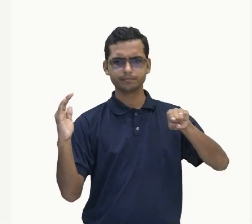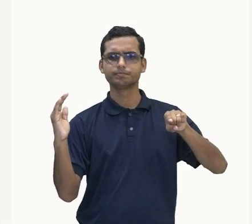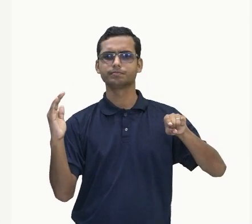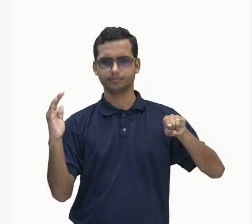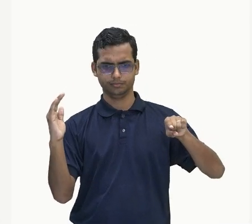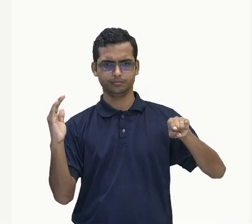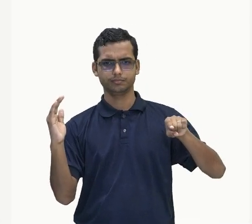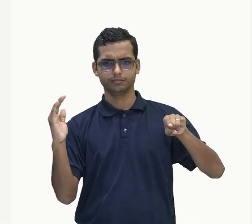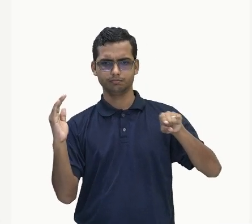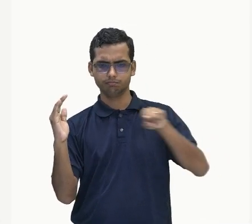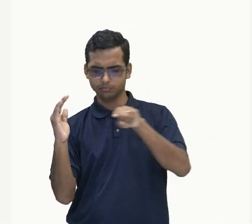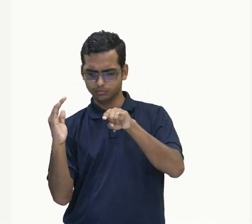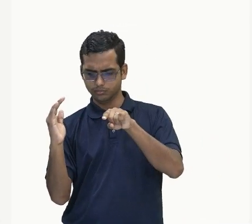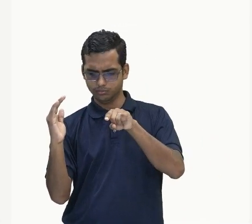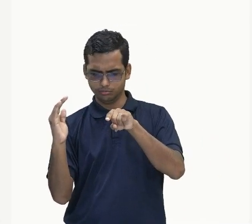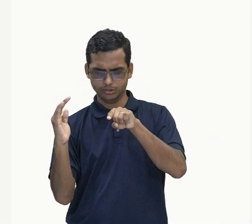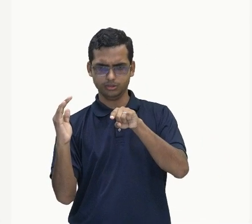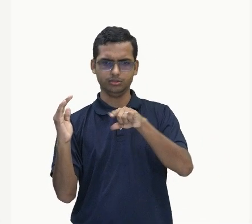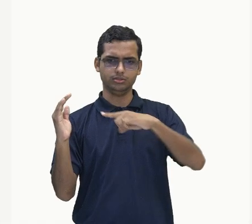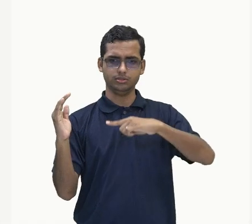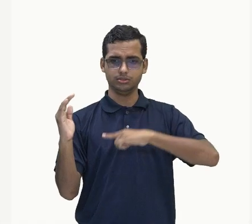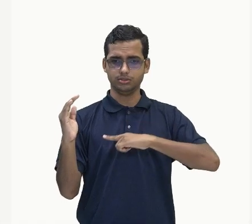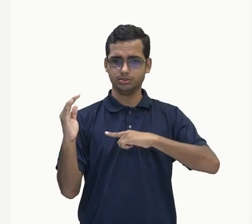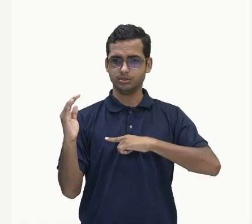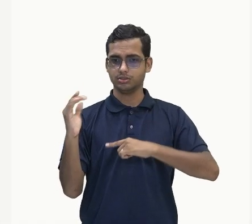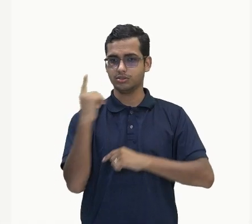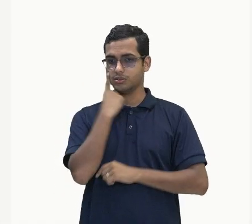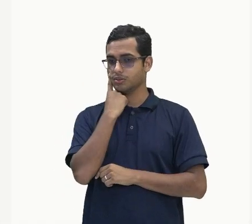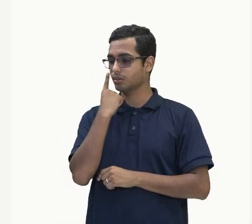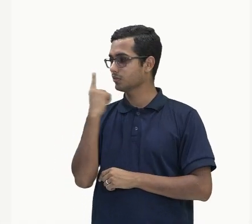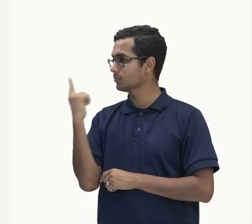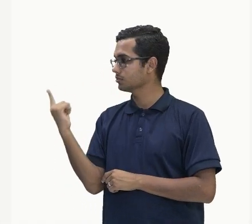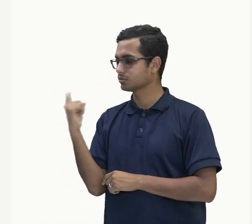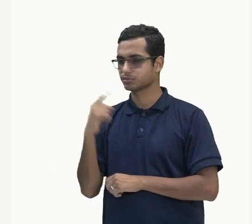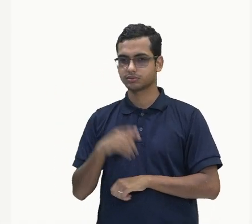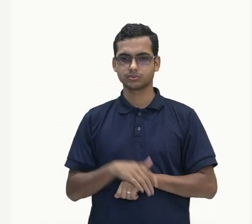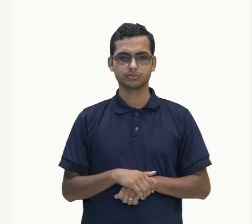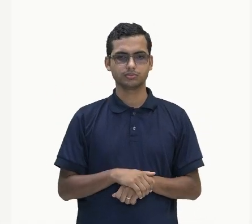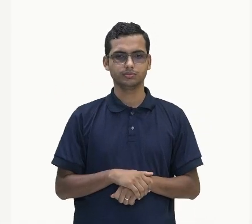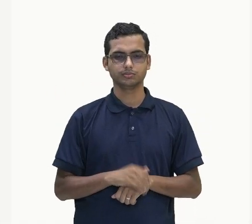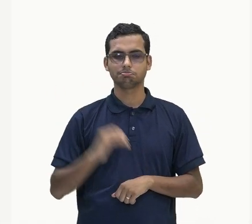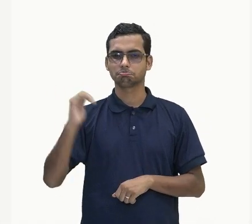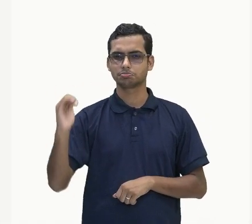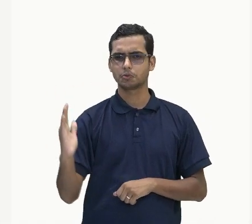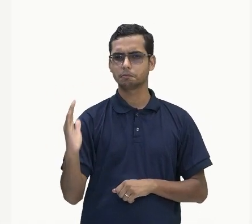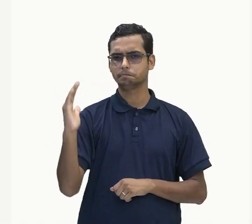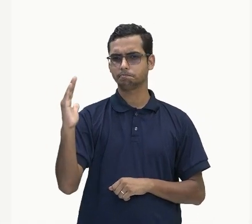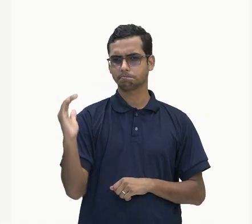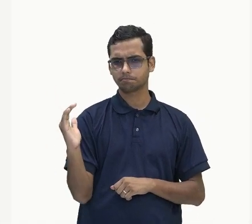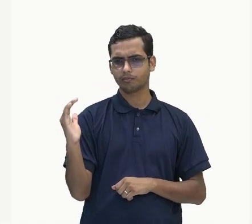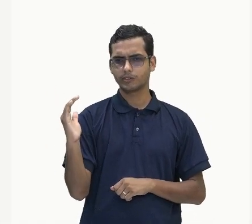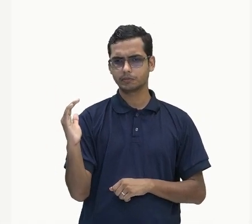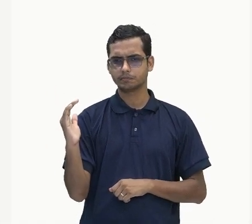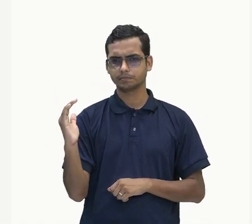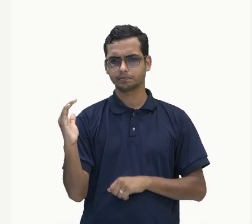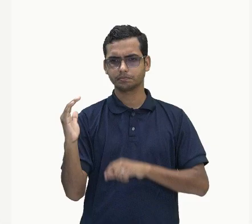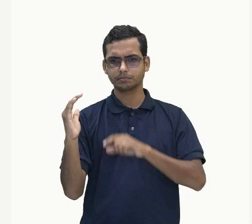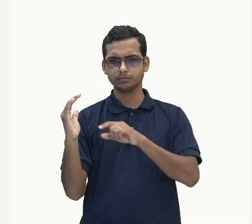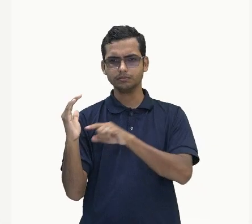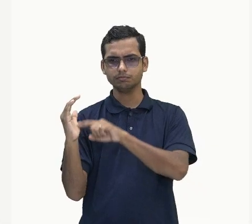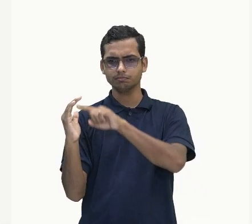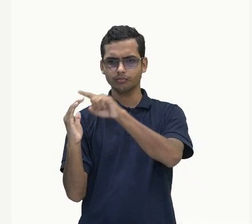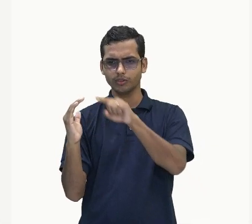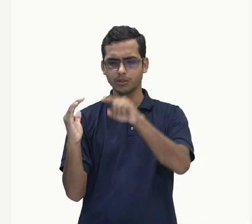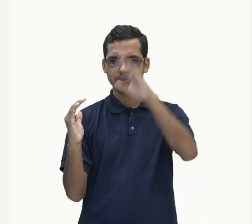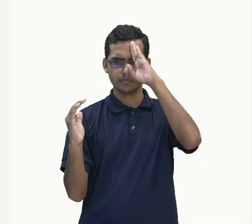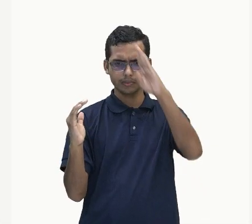tá certo? Então aqui, ó, essa inclinação aqui do eixo no eixo principal, ela é importante